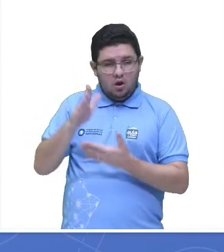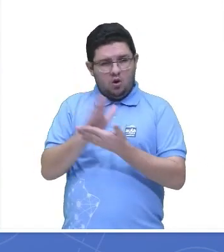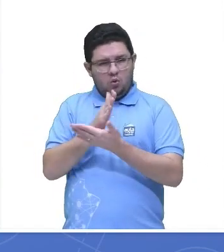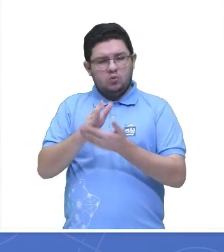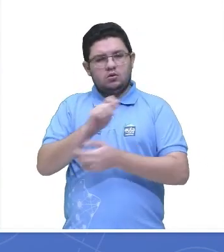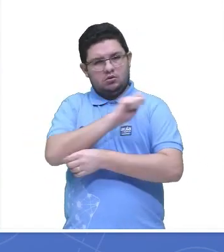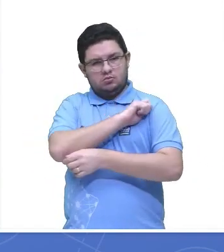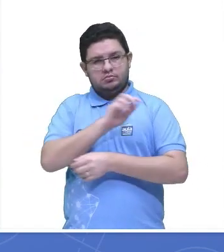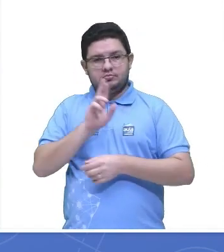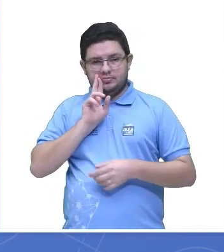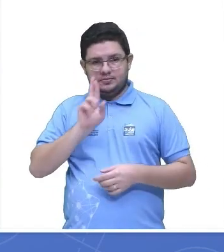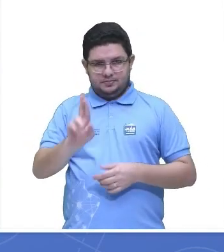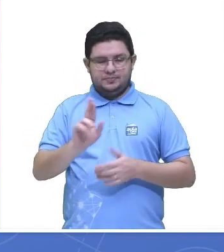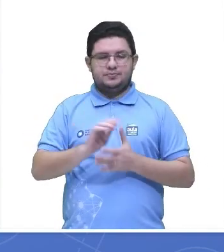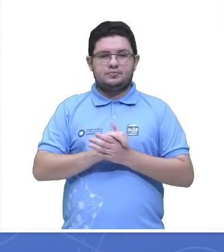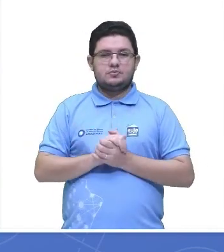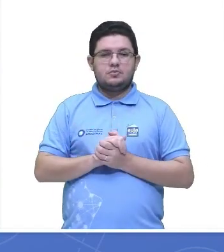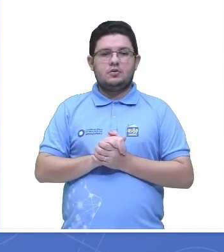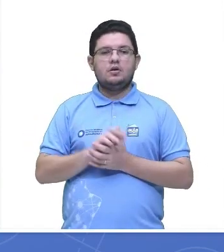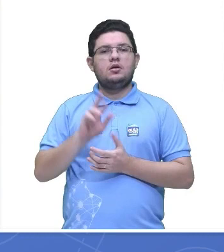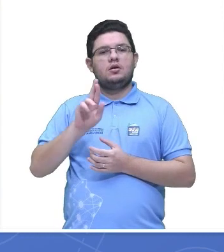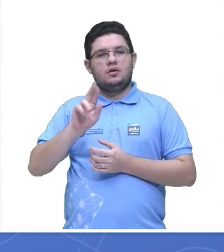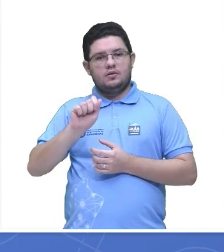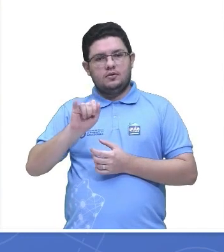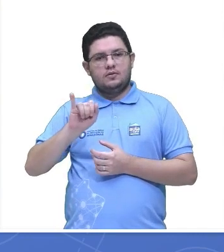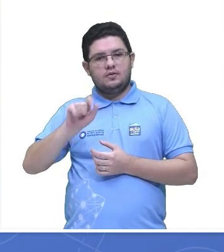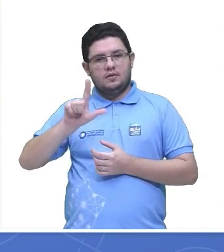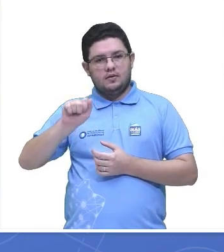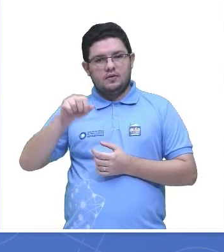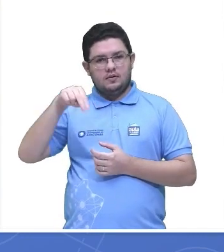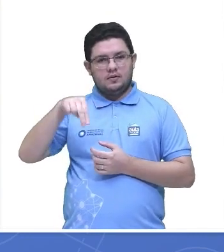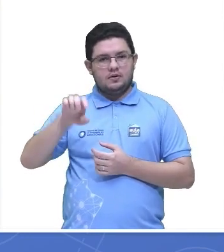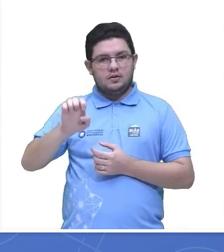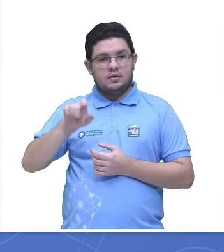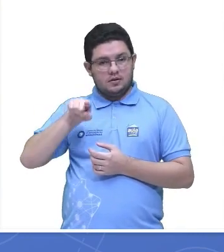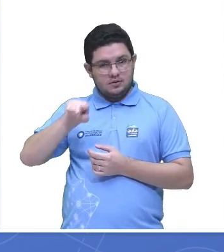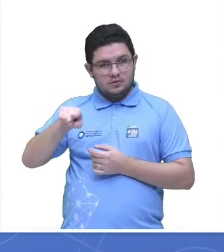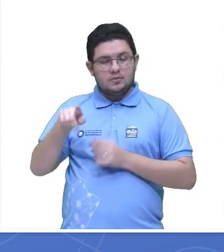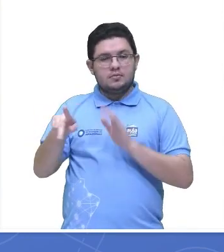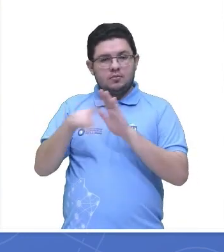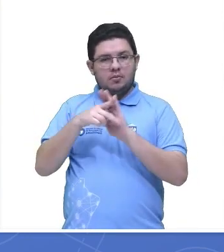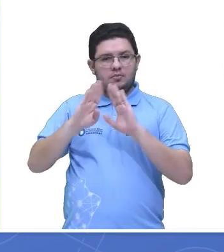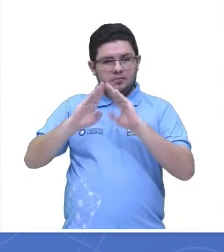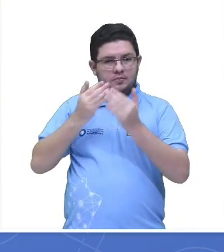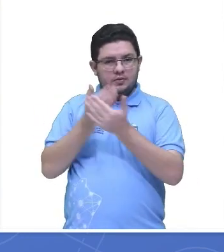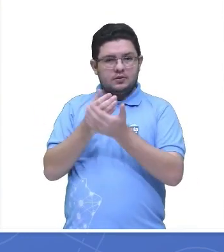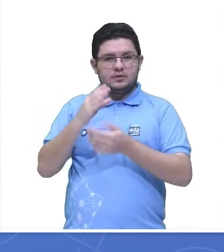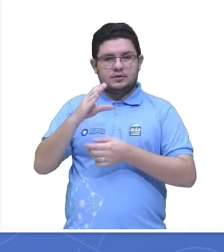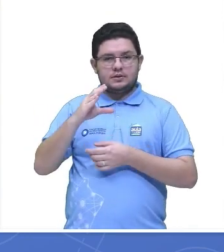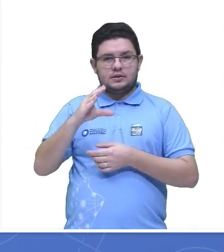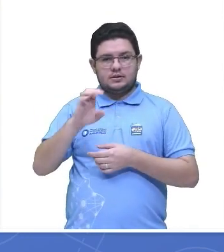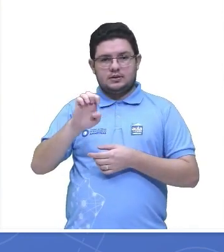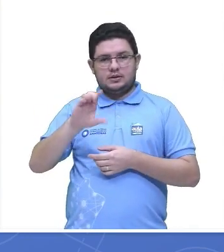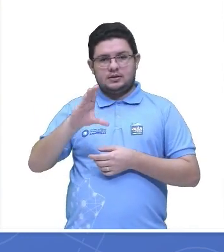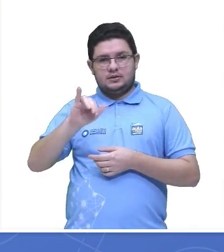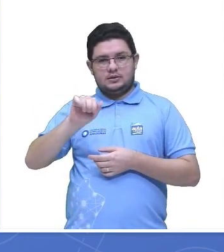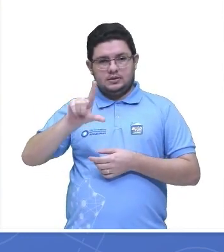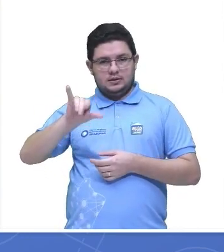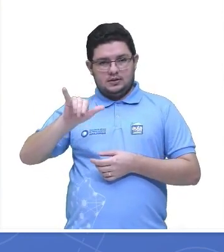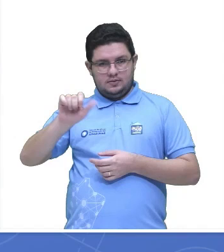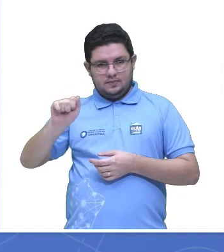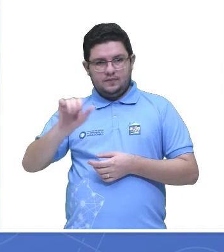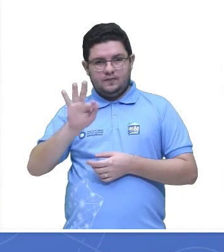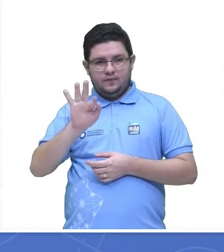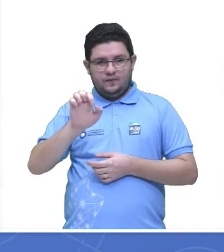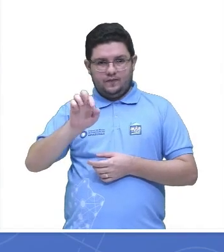Penafort, a Railane, da escola Cecília Ferreira da Silva, também diz que é a letra A, Vinícius, da